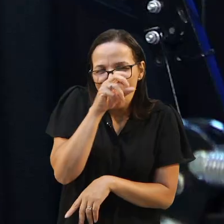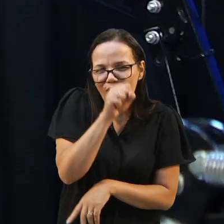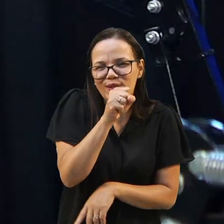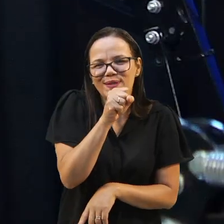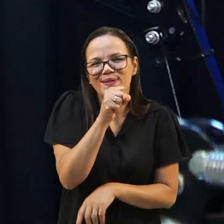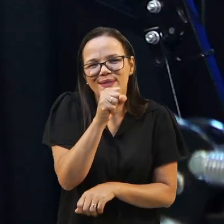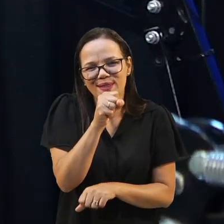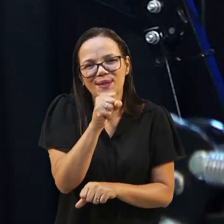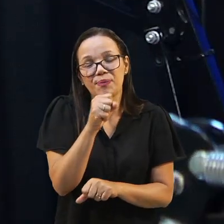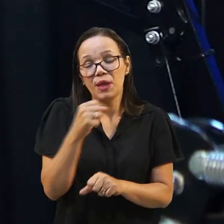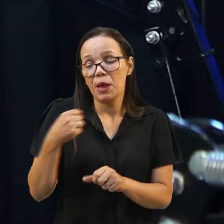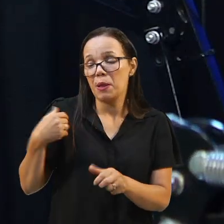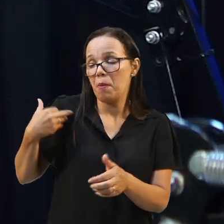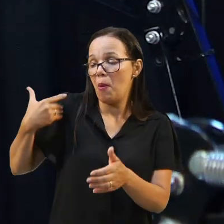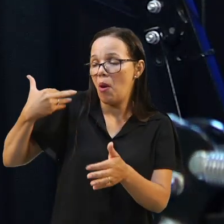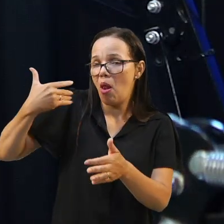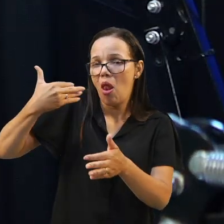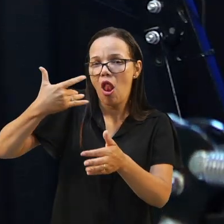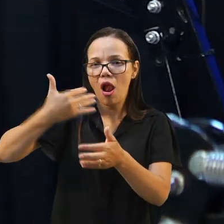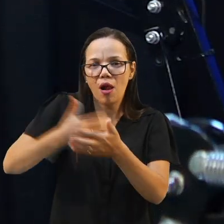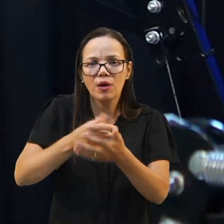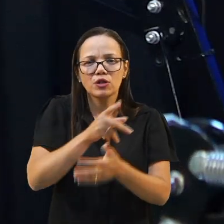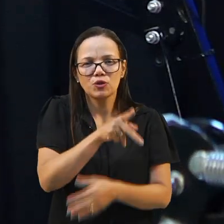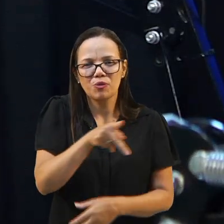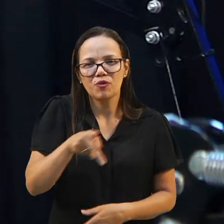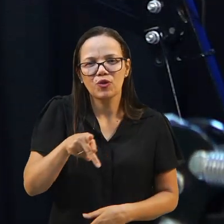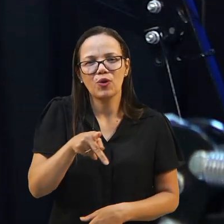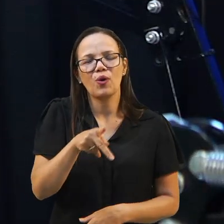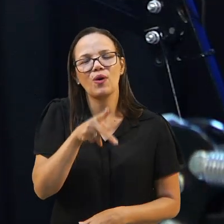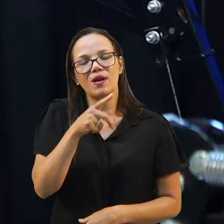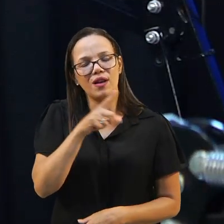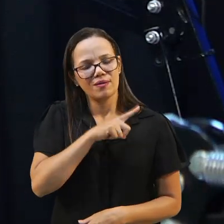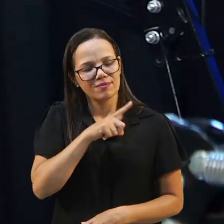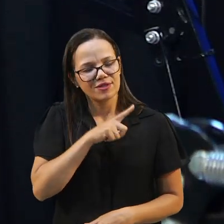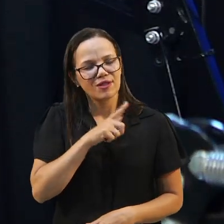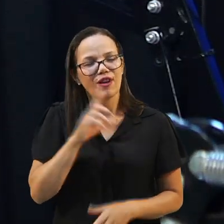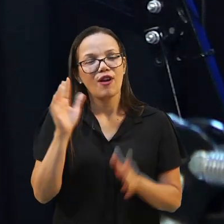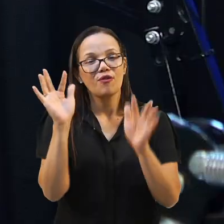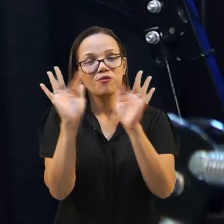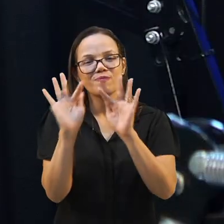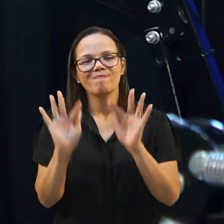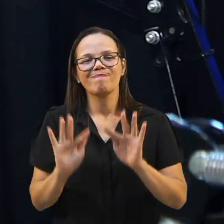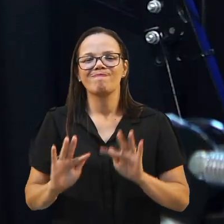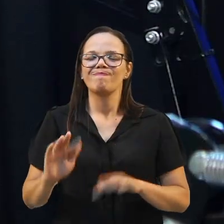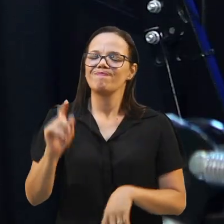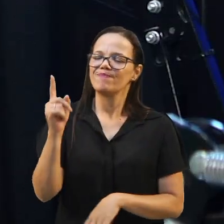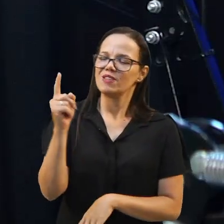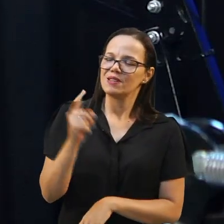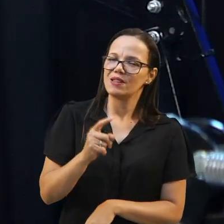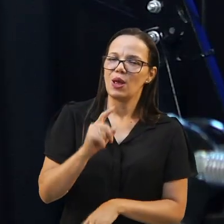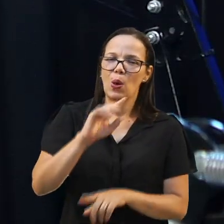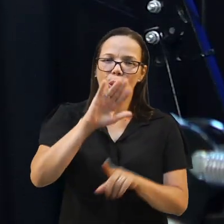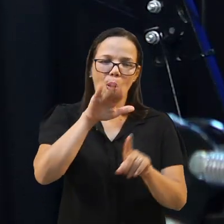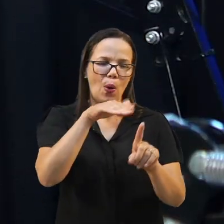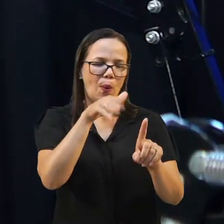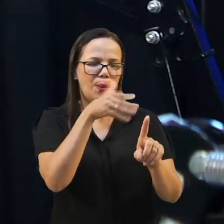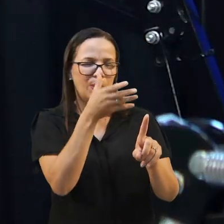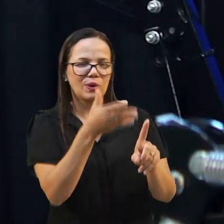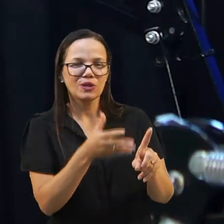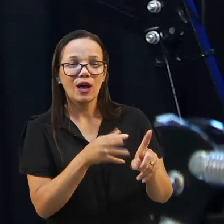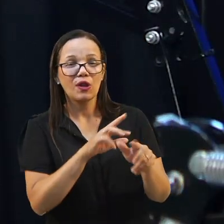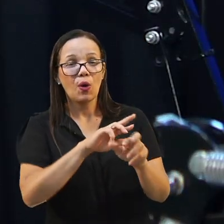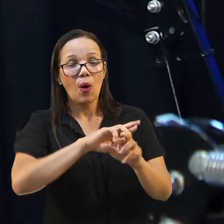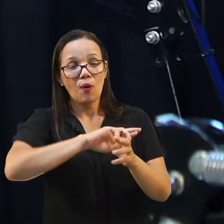eu, ao longo da minha vida acadêmica, eu tive a felicidade de ser homenageado por